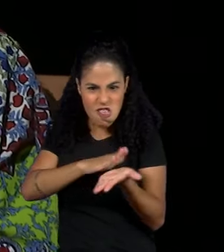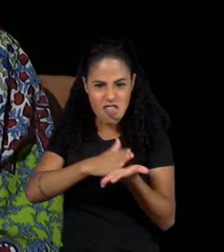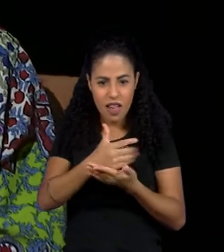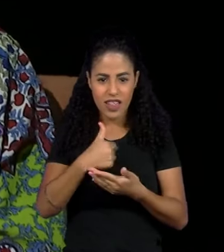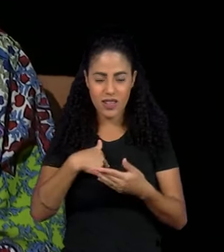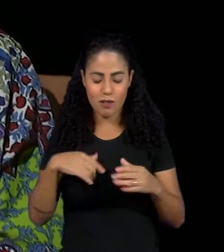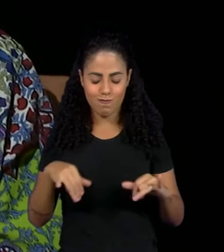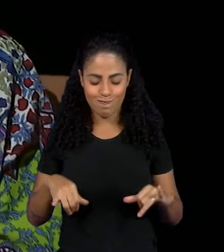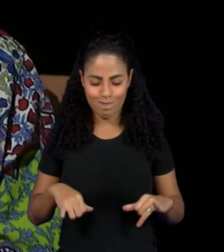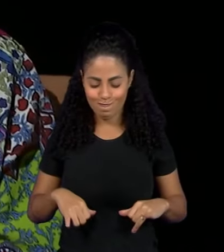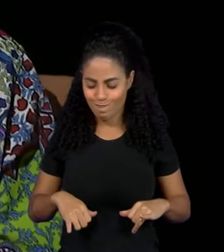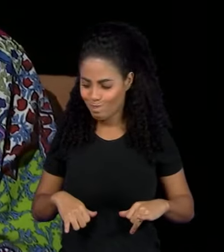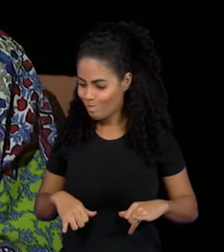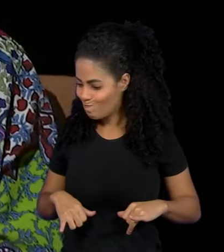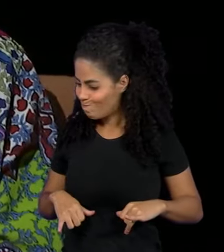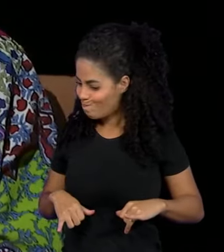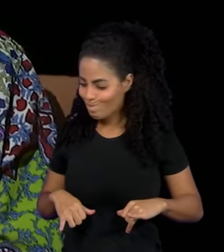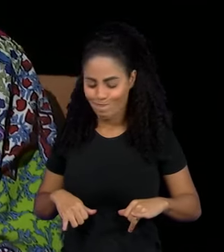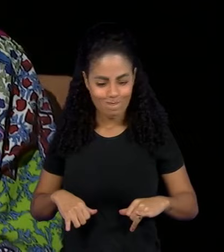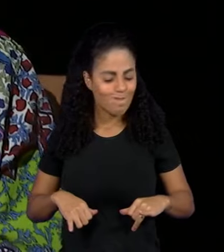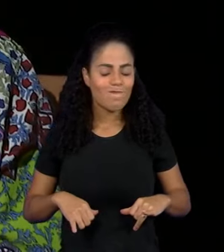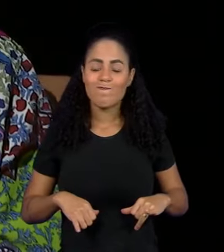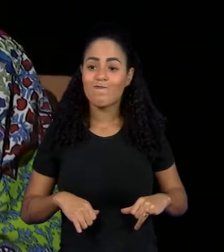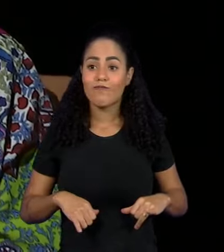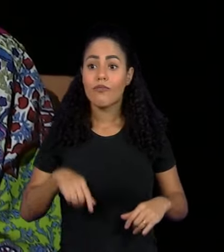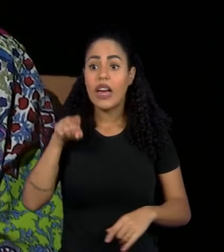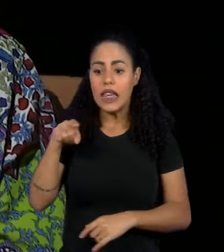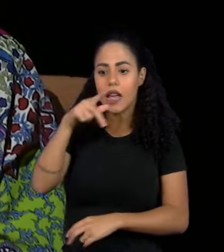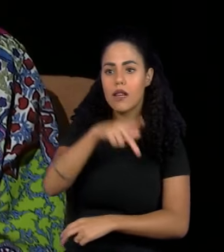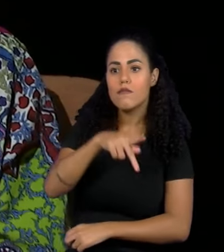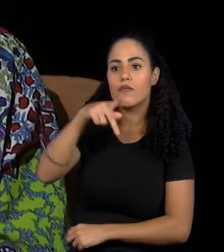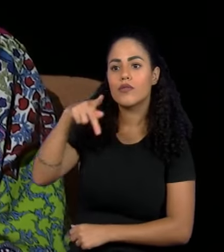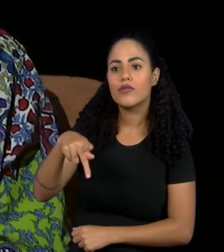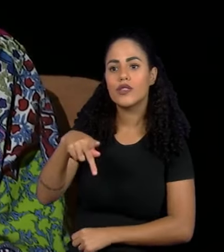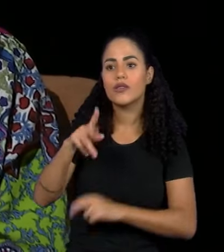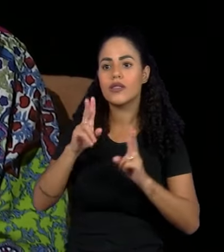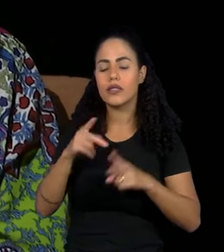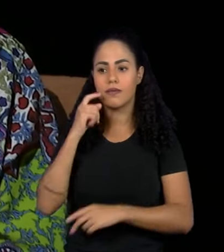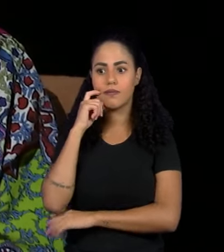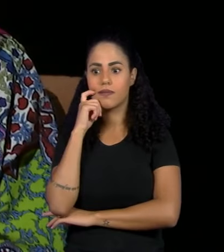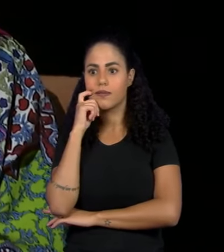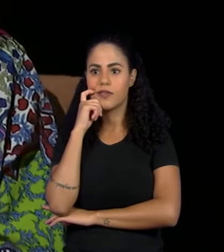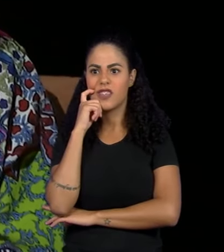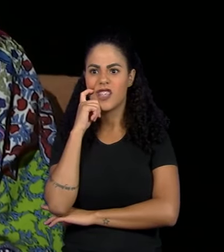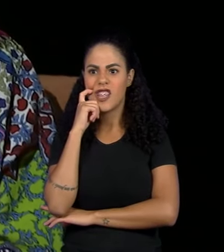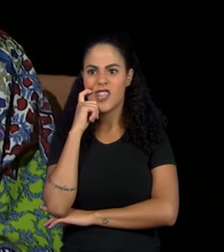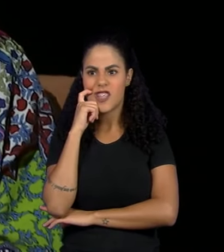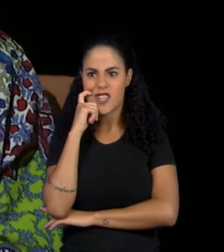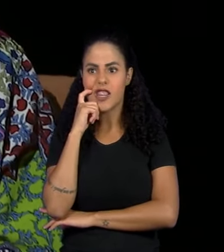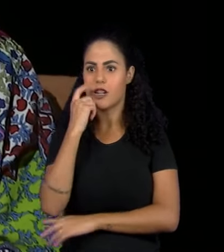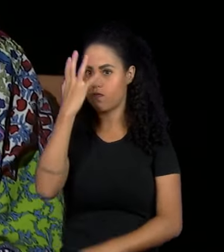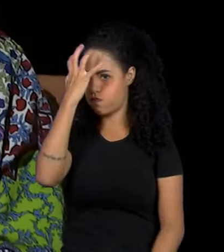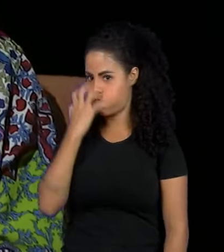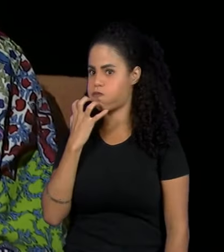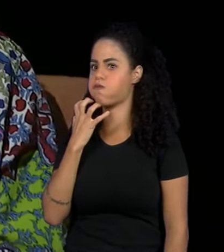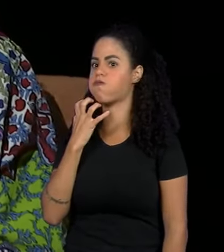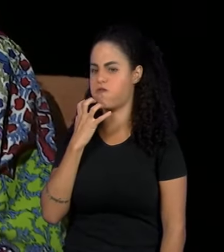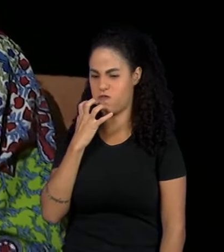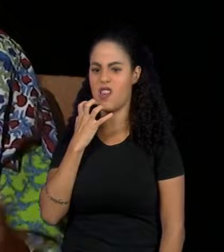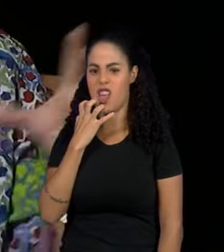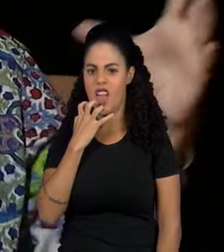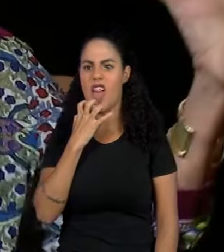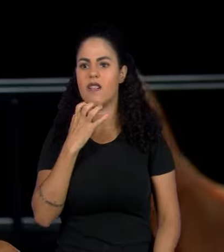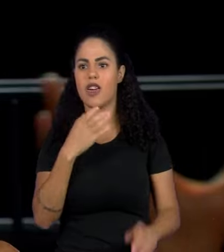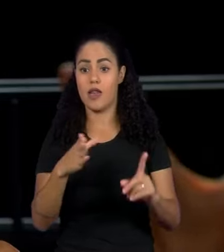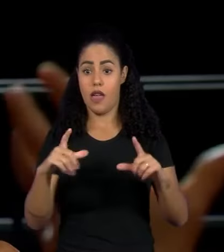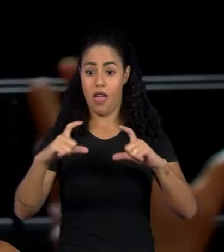sofria. E ela, que era a professora mais temida, porque ela batia nas crianças, ela batia com